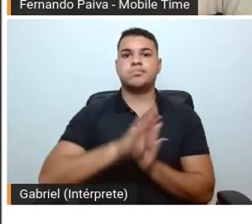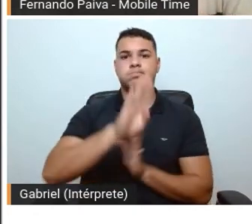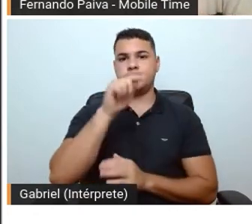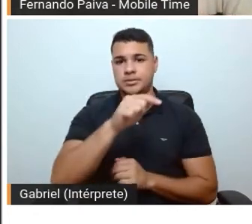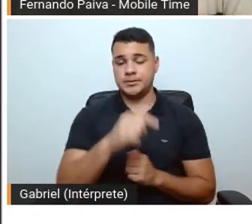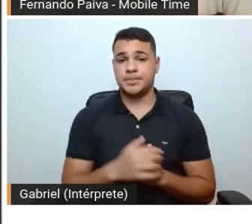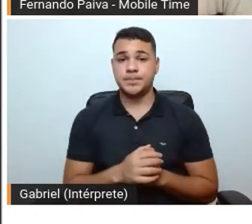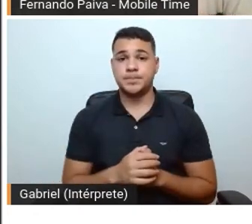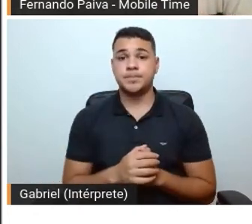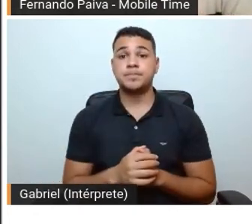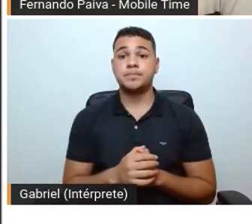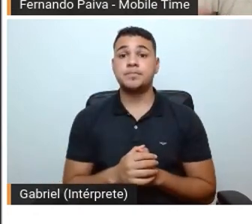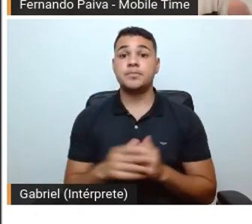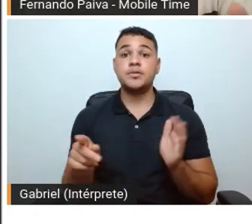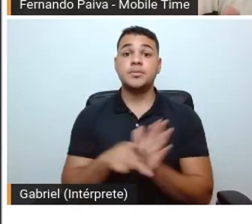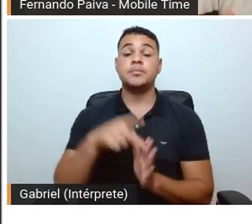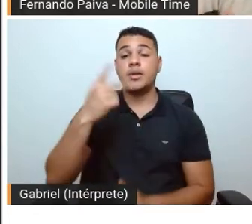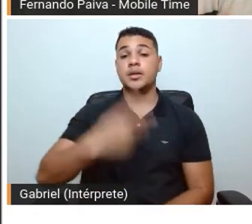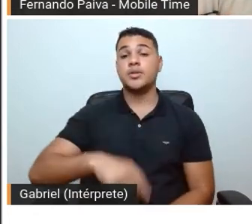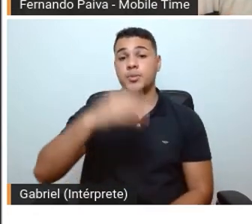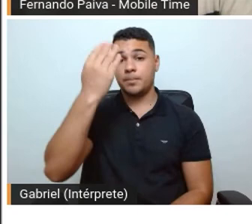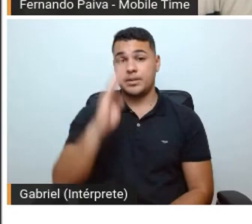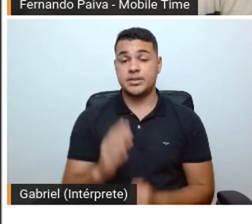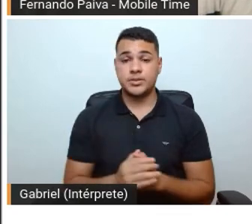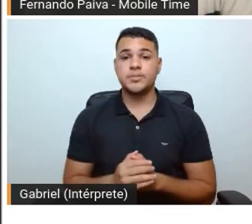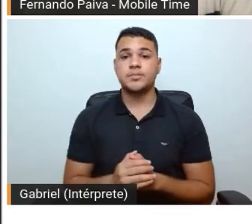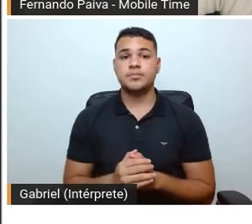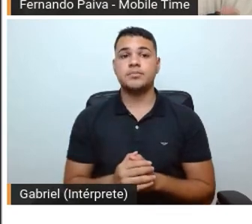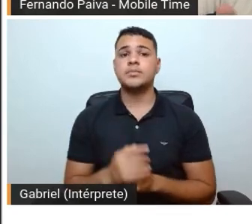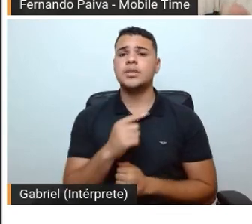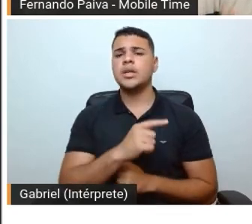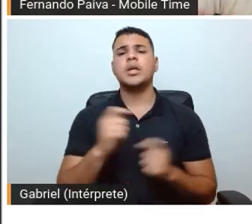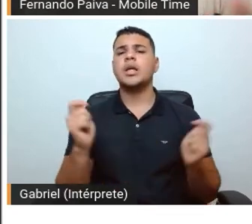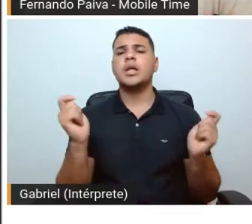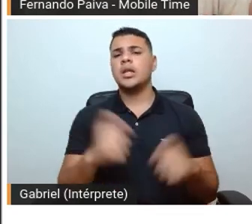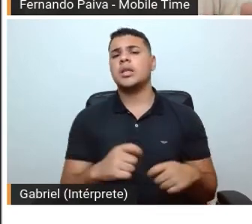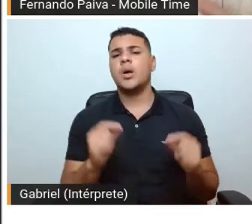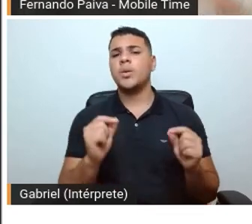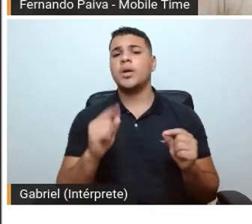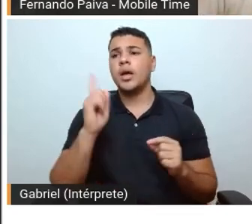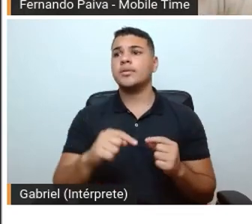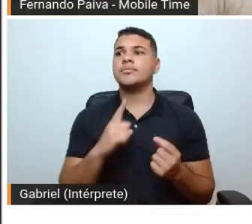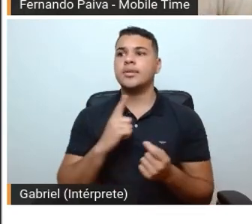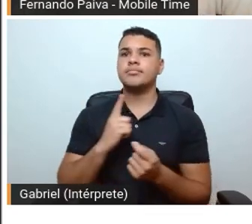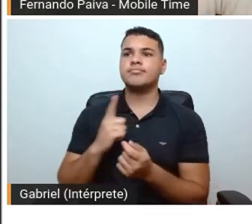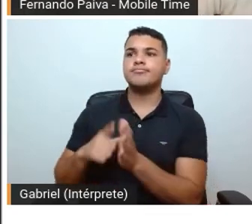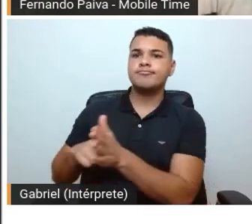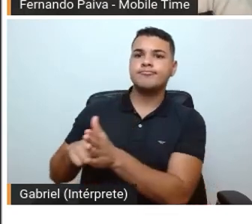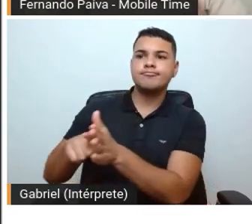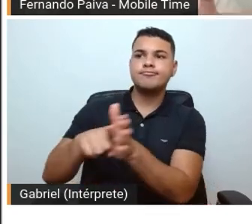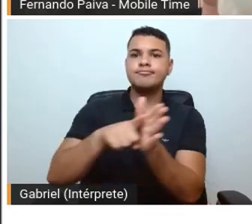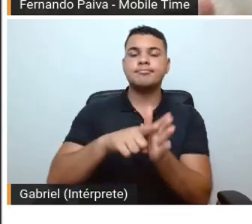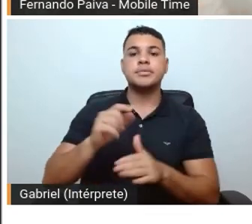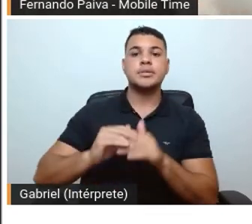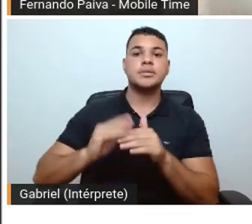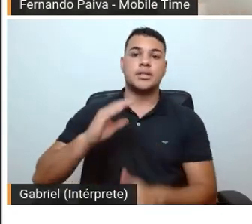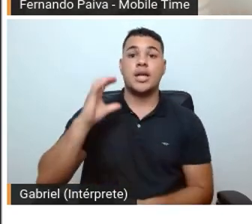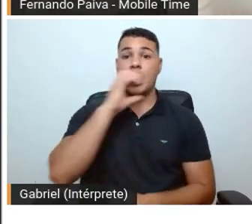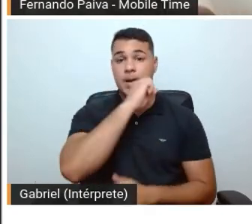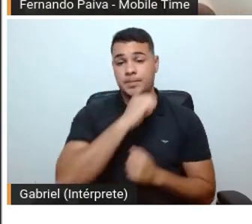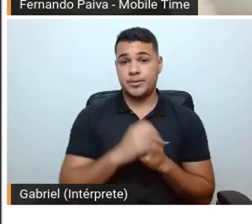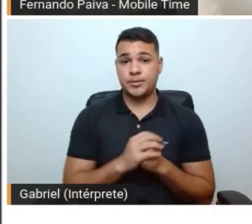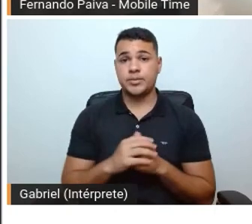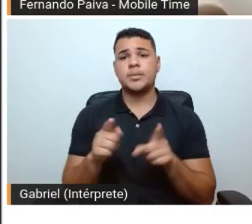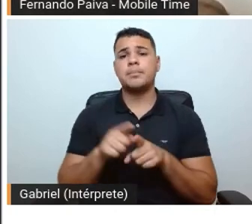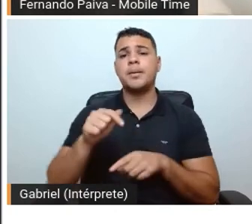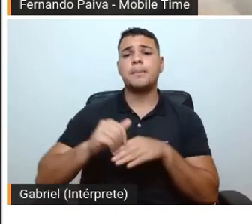do mercado brasileiro é um caso de uso que se prova que tem um e o rápido pra empresa que está contratando e é fácil